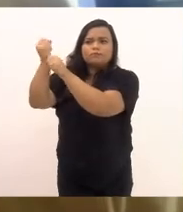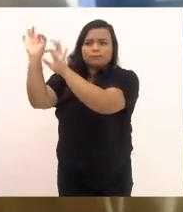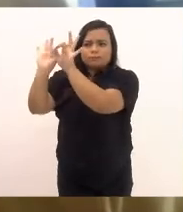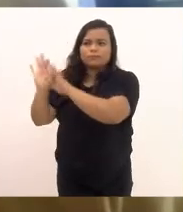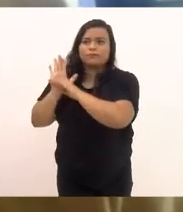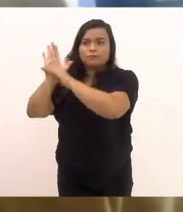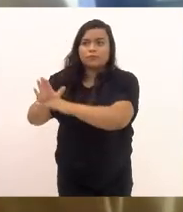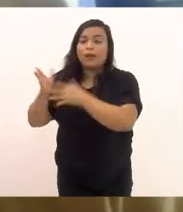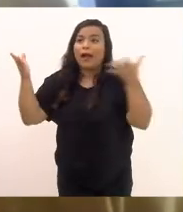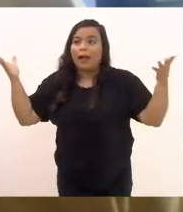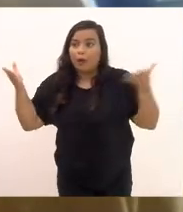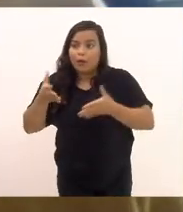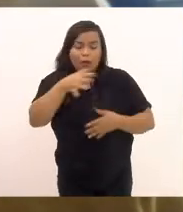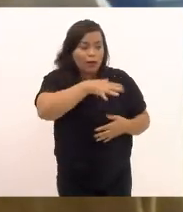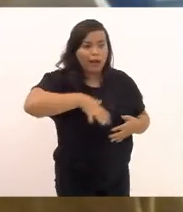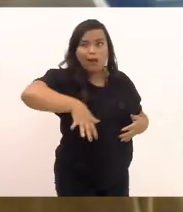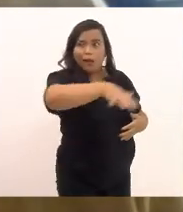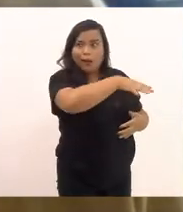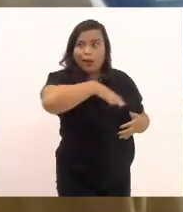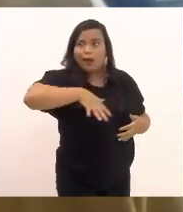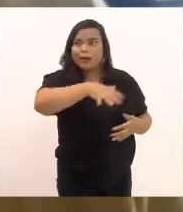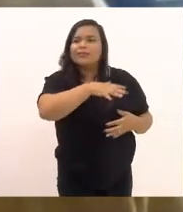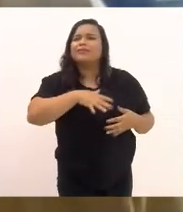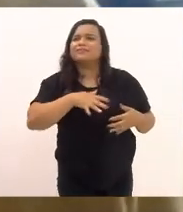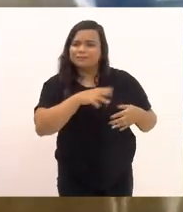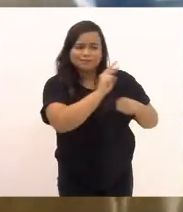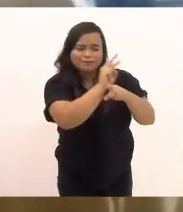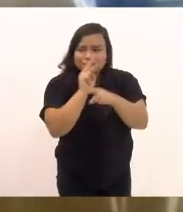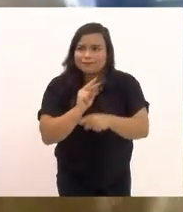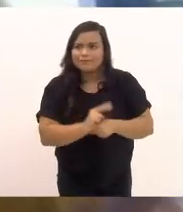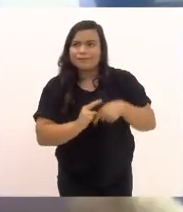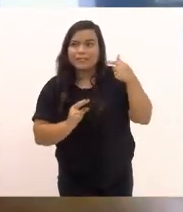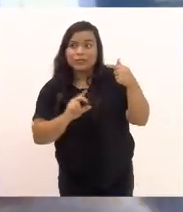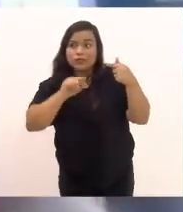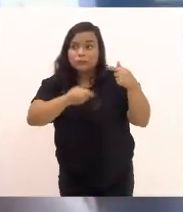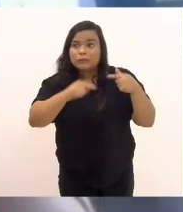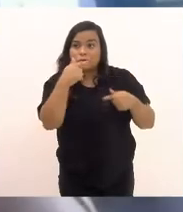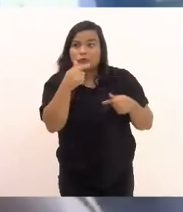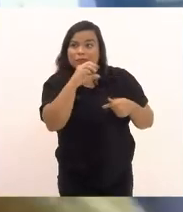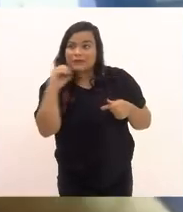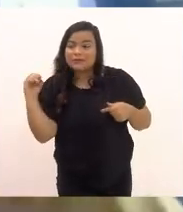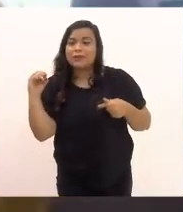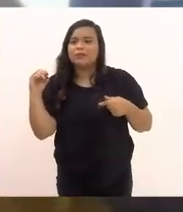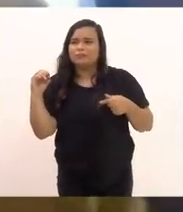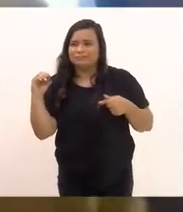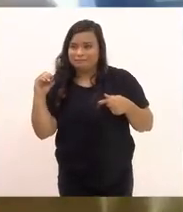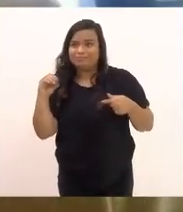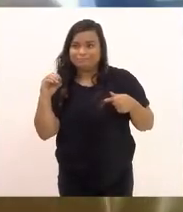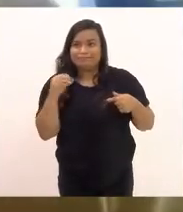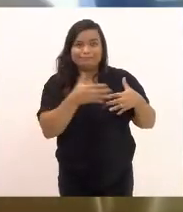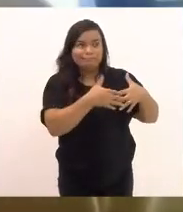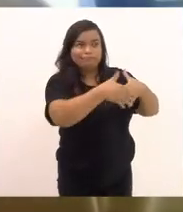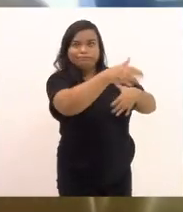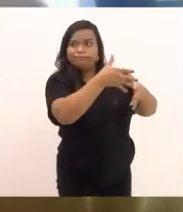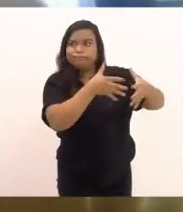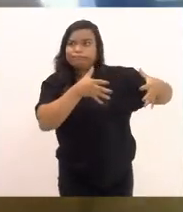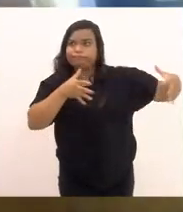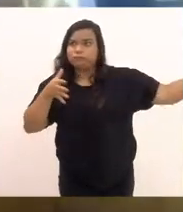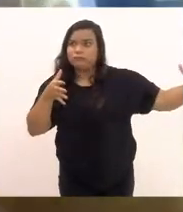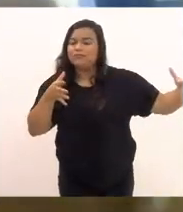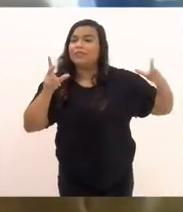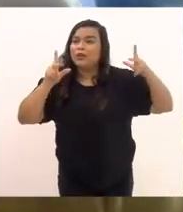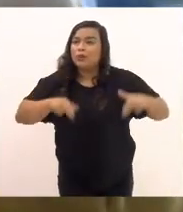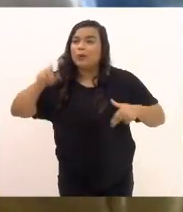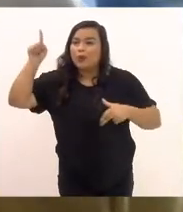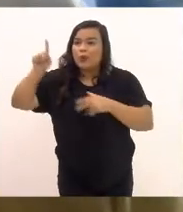uma área de preservação de 7.700 hectares. Assim como na Serra da Estrela, nessa área